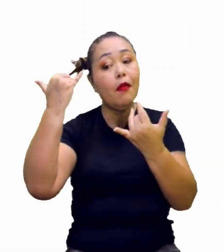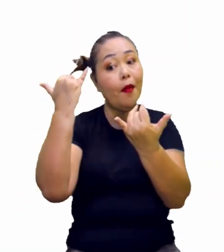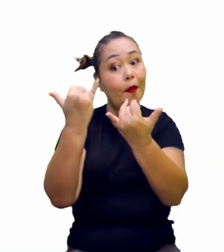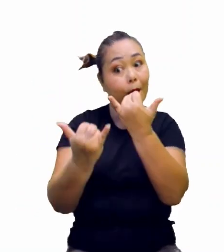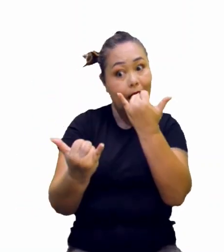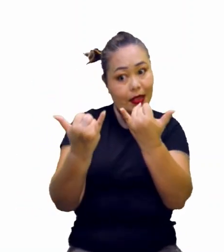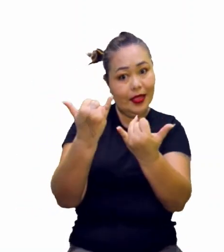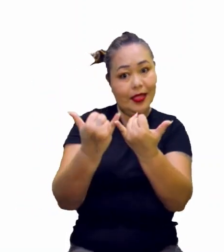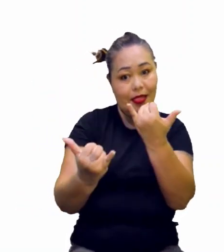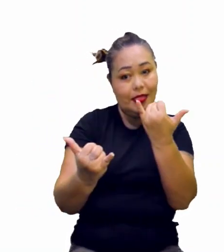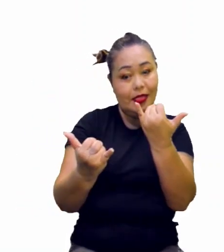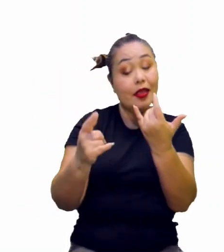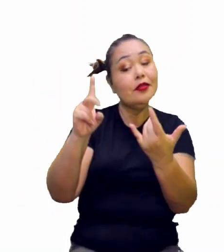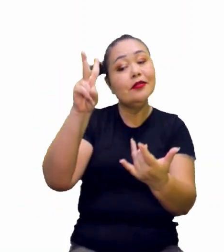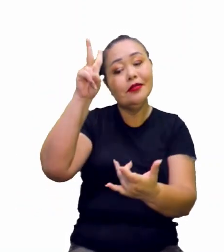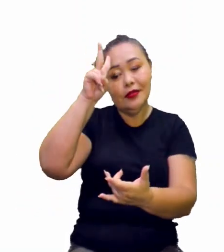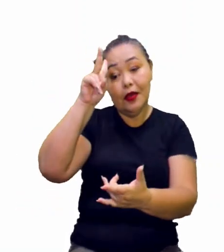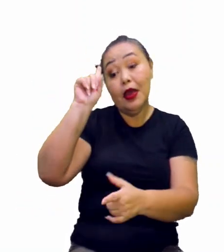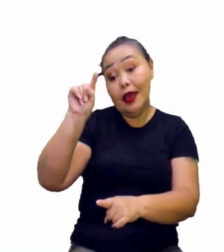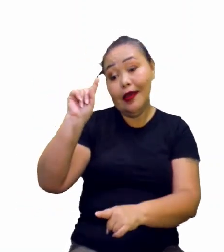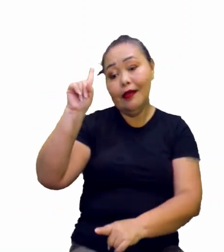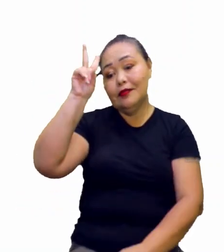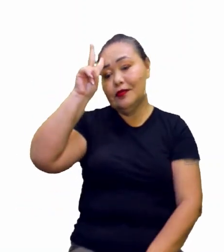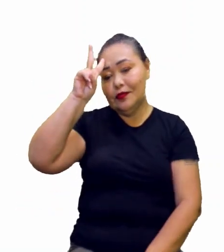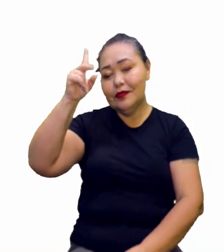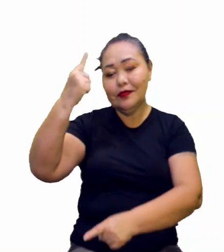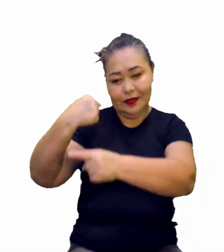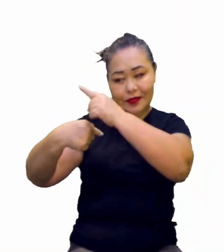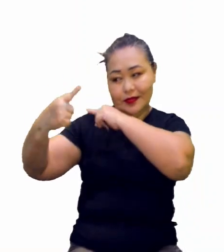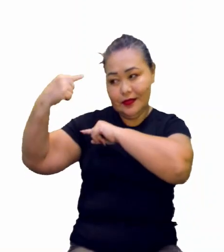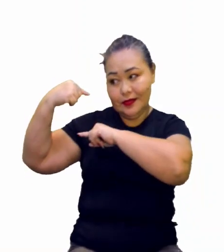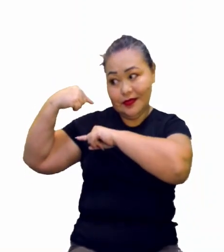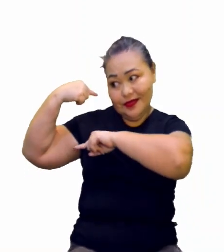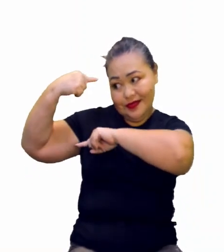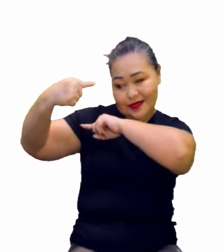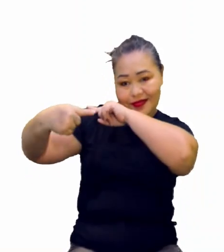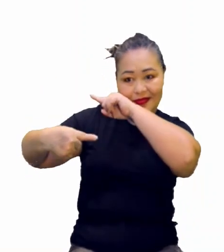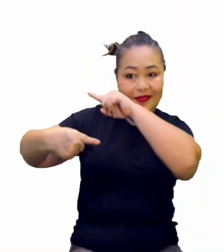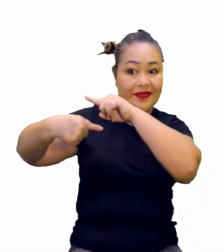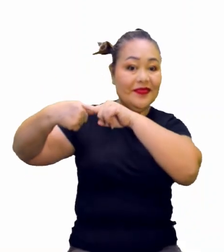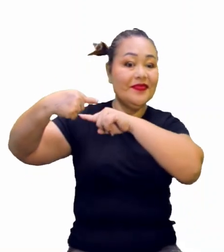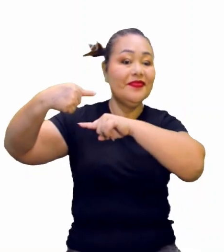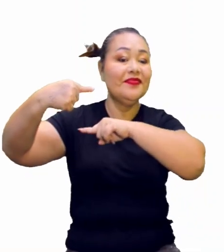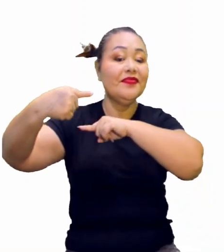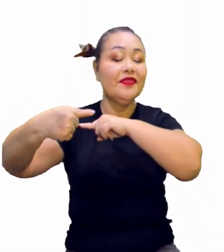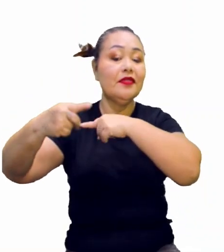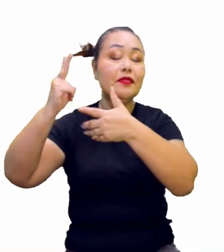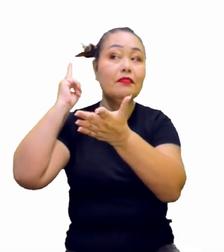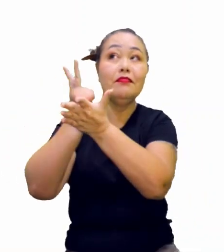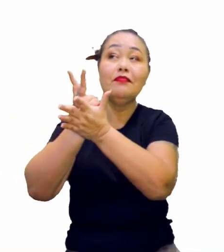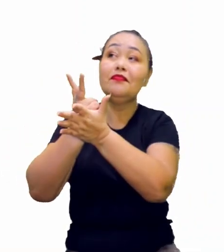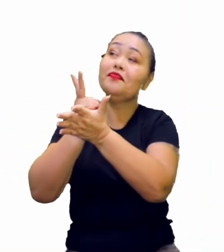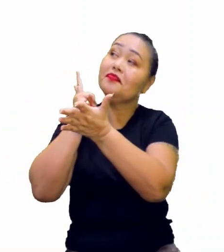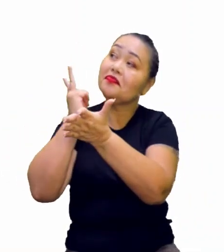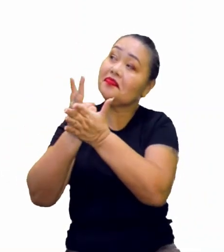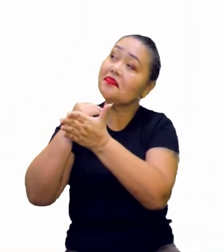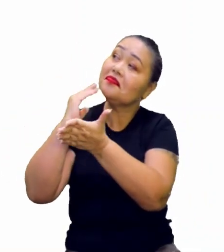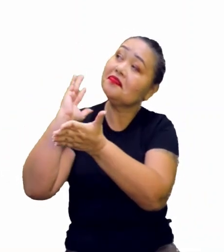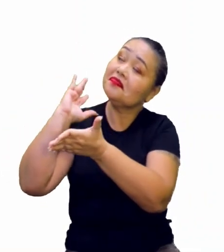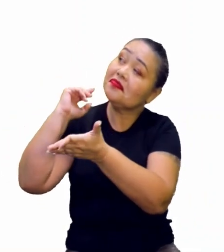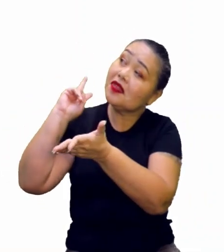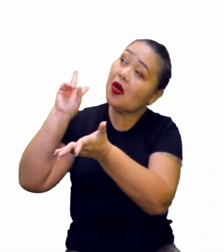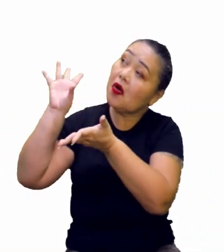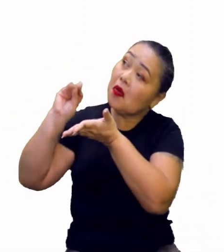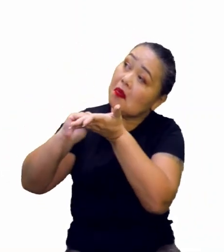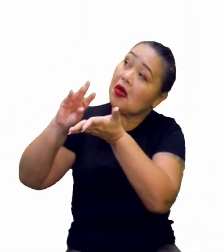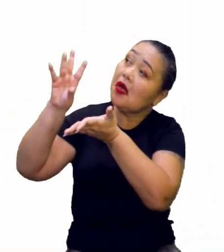historicamente, sofrem os mesmos processos de formação de paisagem, resultando em uma